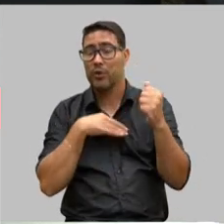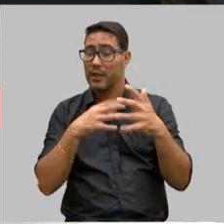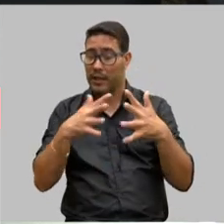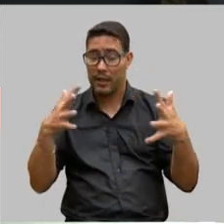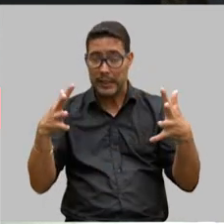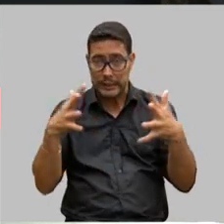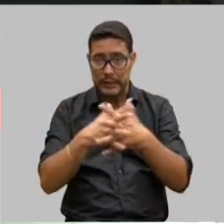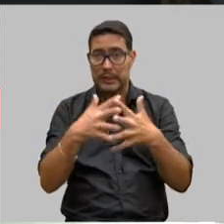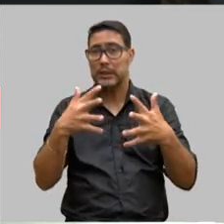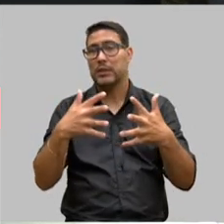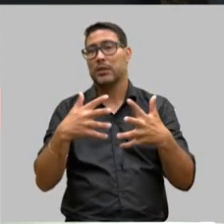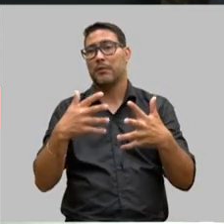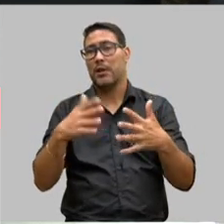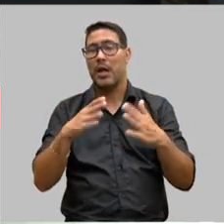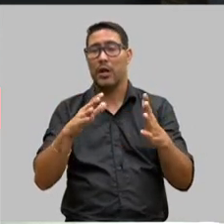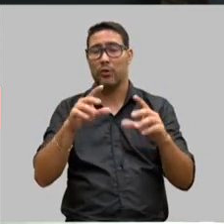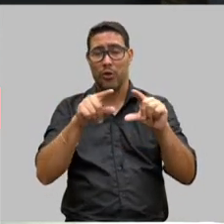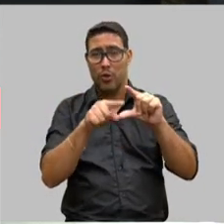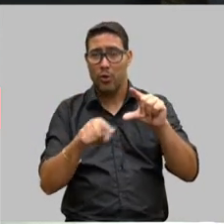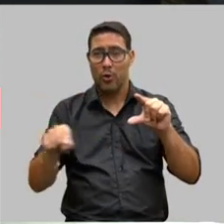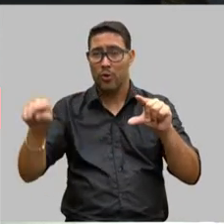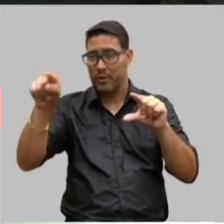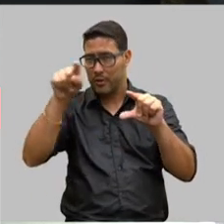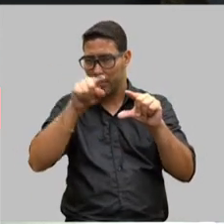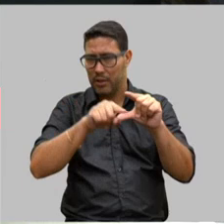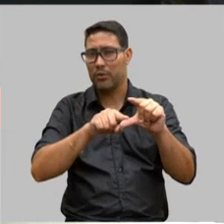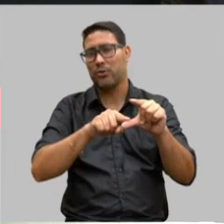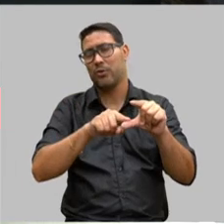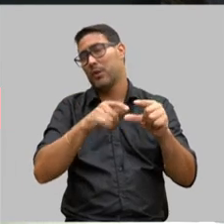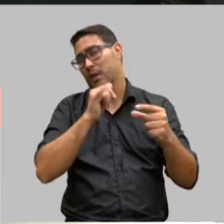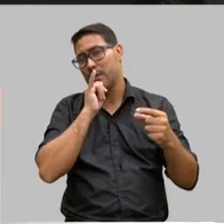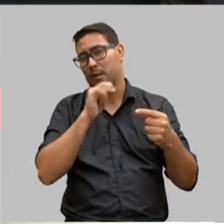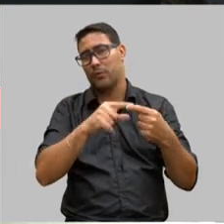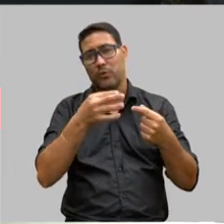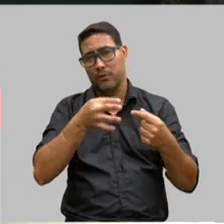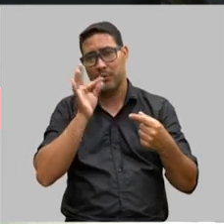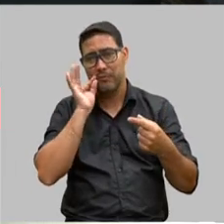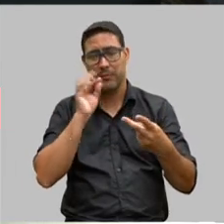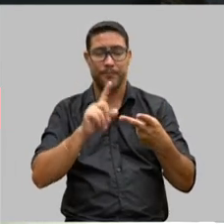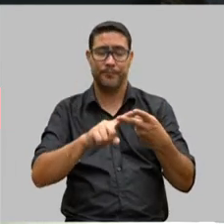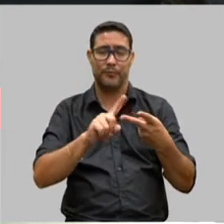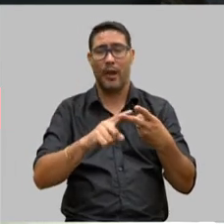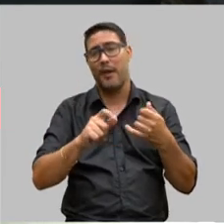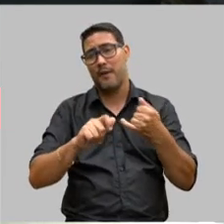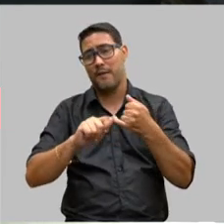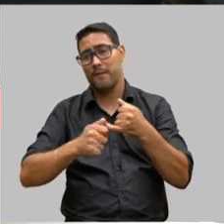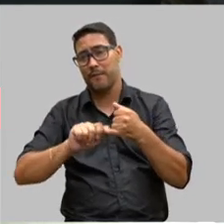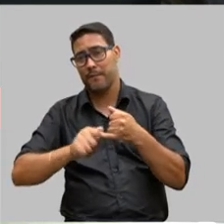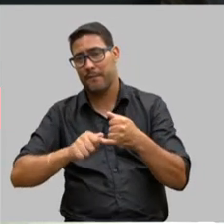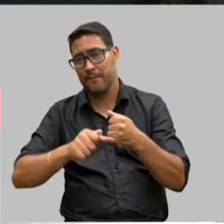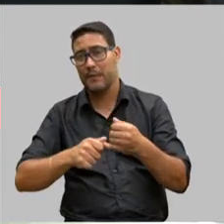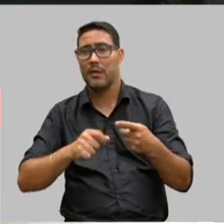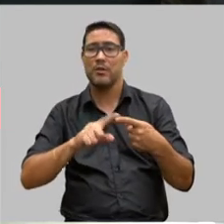das culturas. Isso aconteceu também com o feijão, com a soja, né? Isso tem gerado consequências na própria